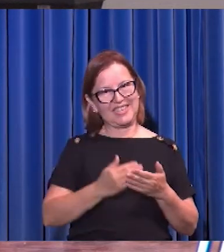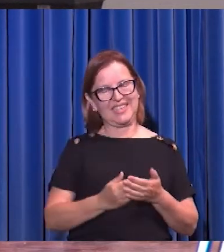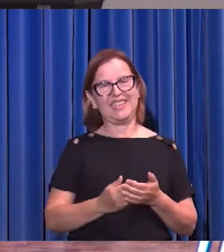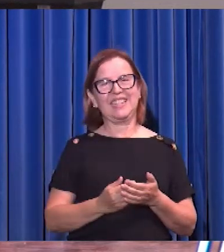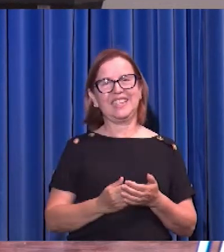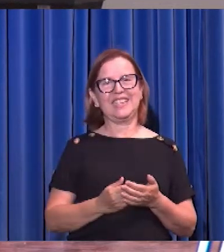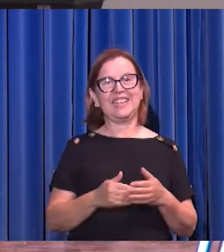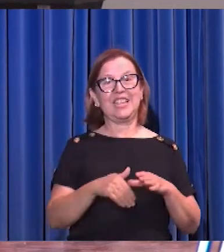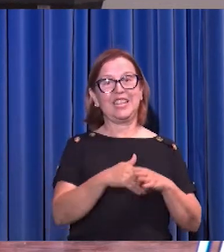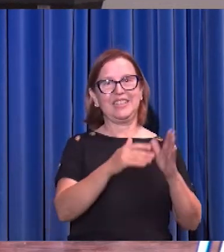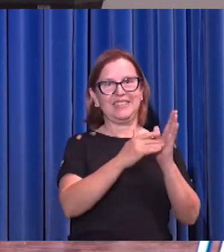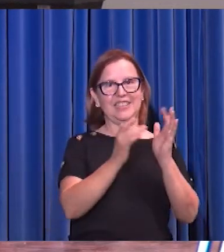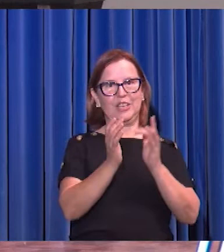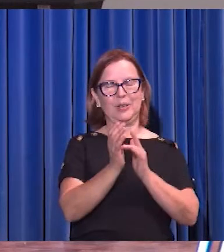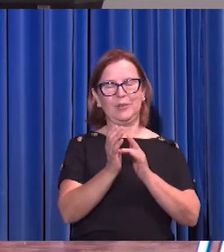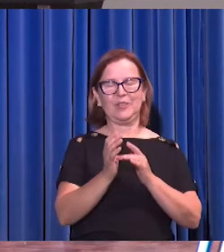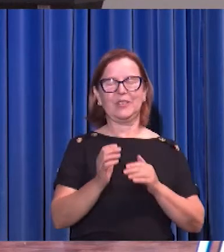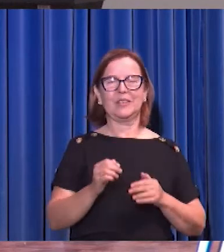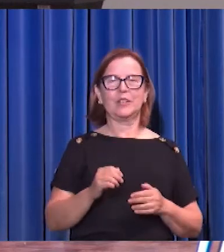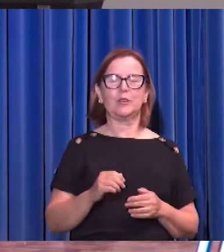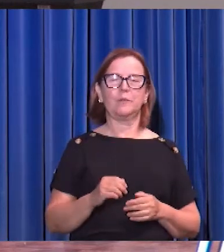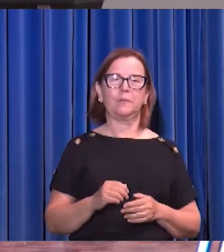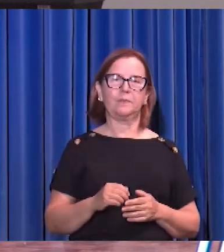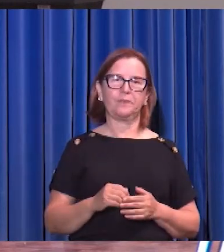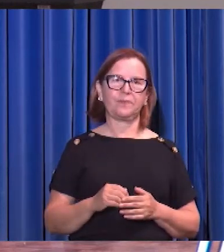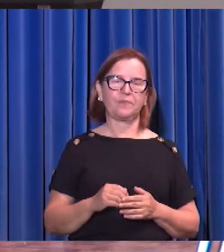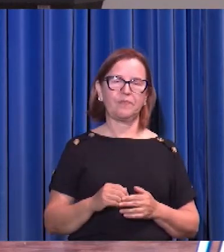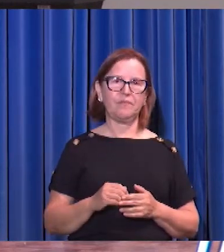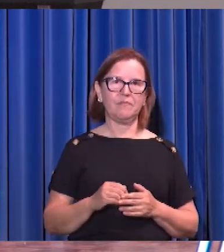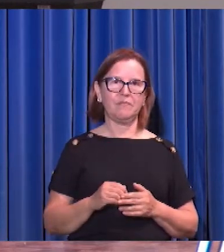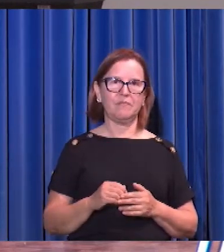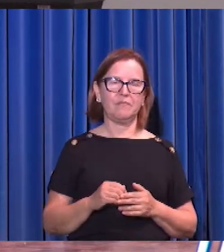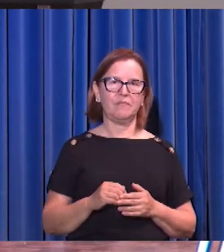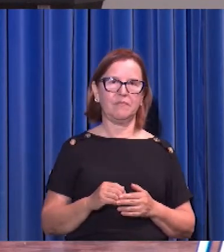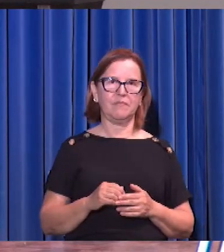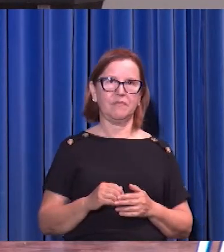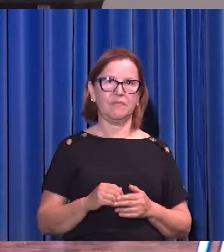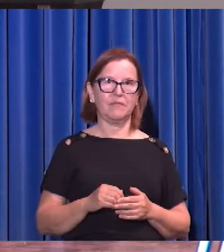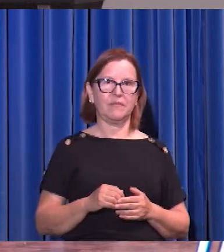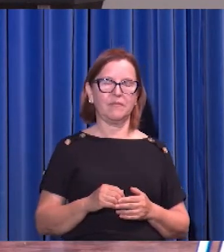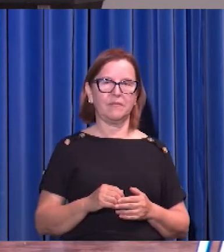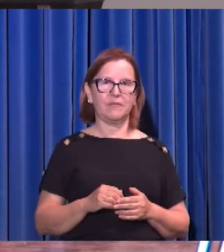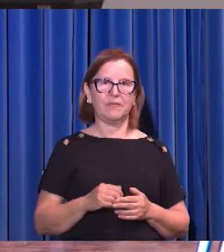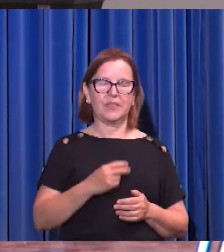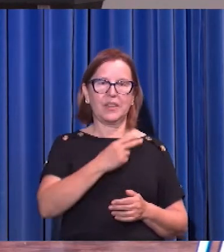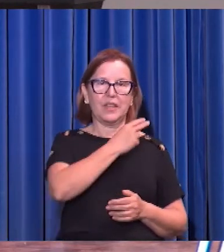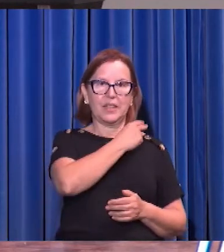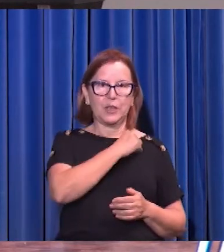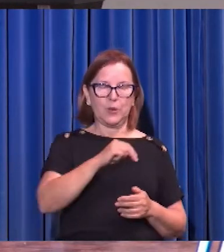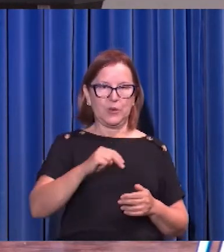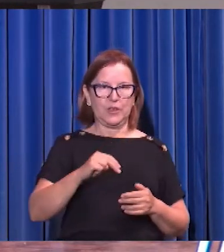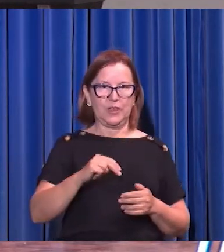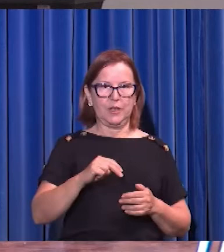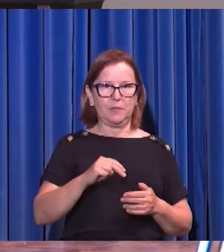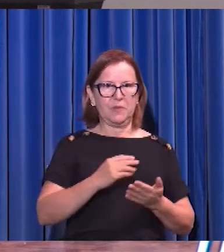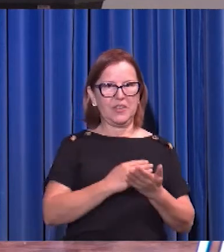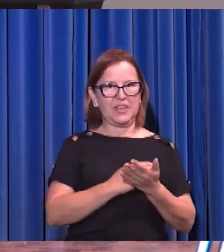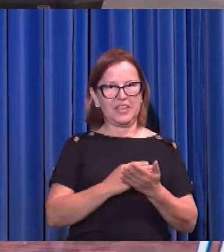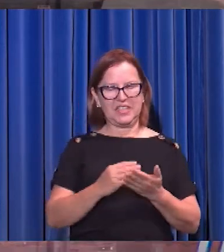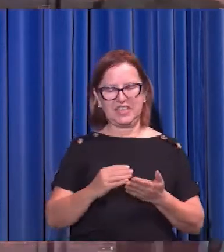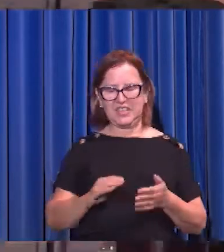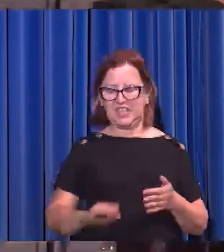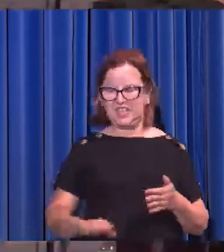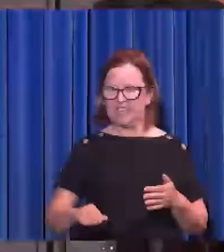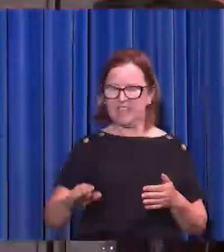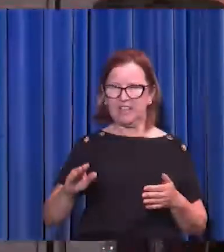lição objetiva, uma história com a qual ele estava familiarizado desde a infância. Nicodemos,